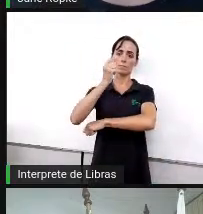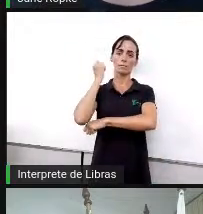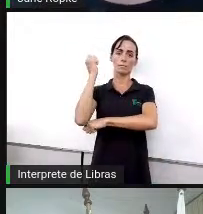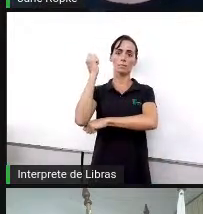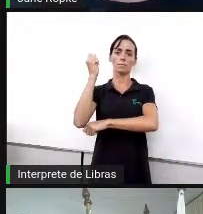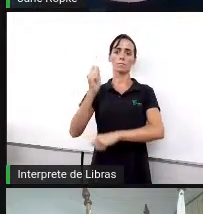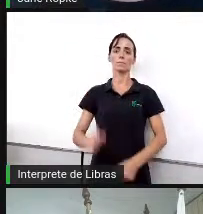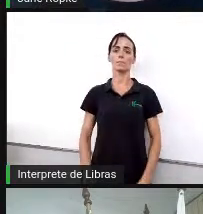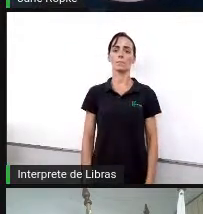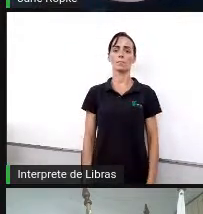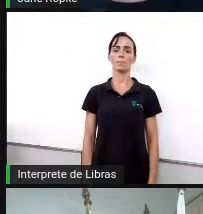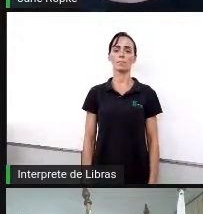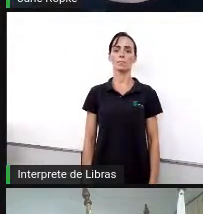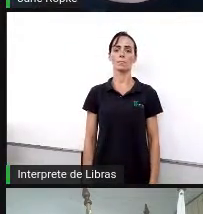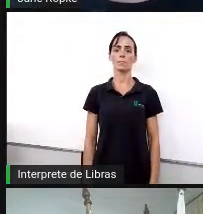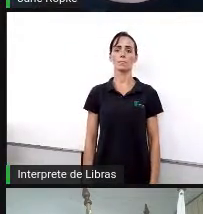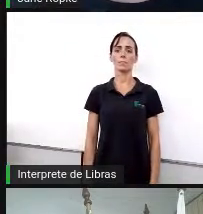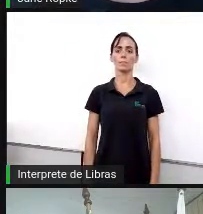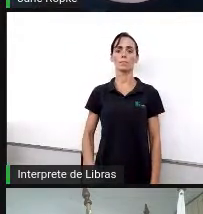Grande do Sul.